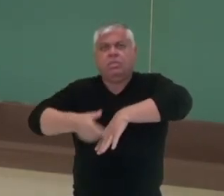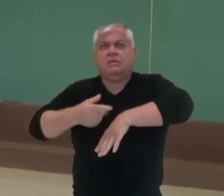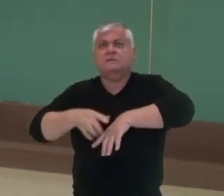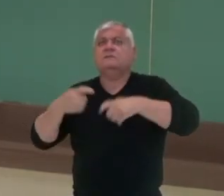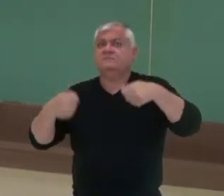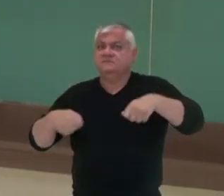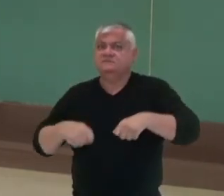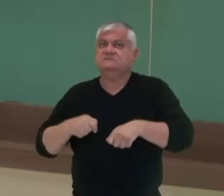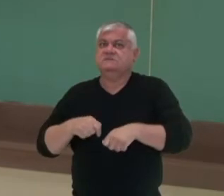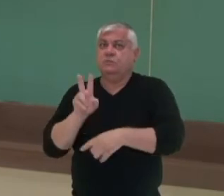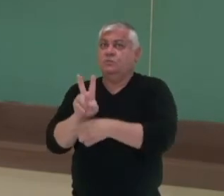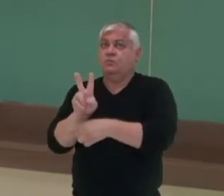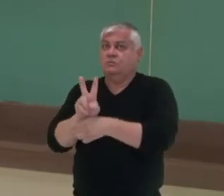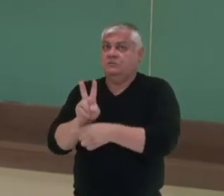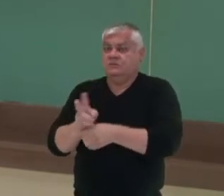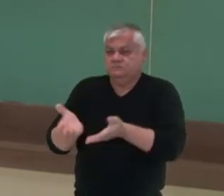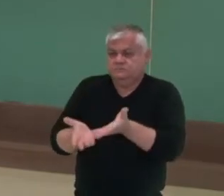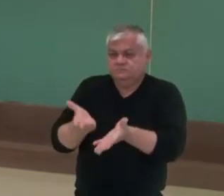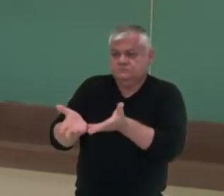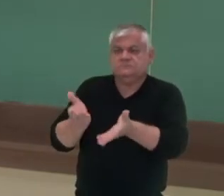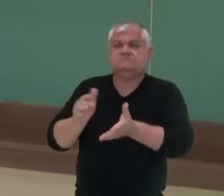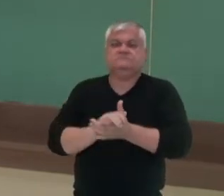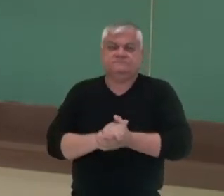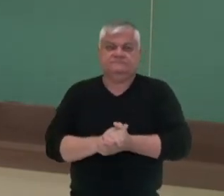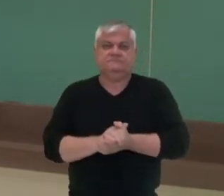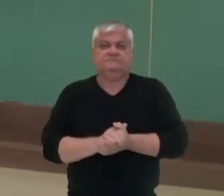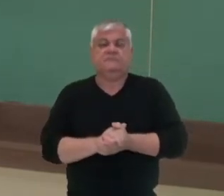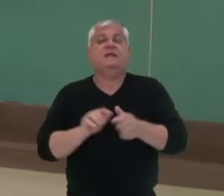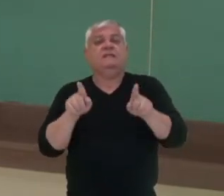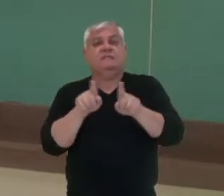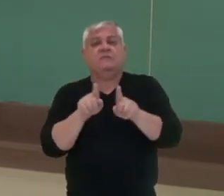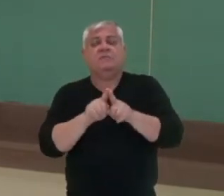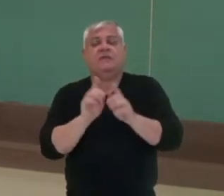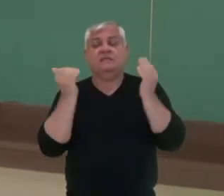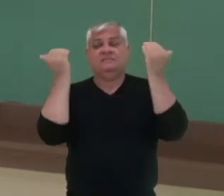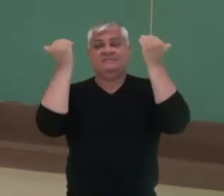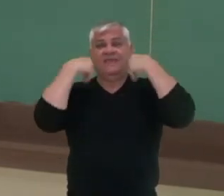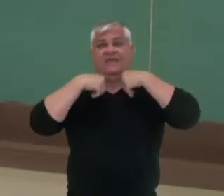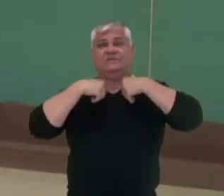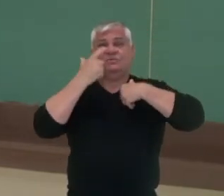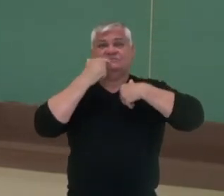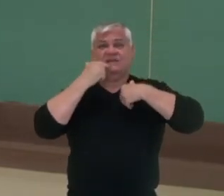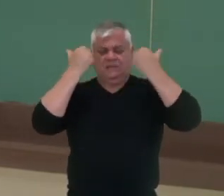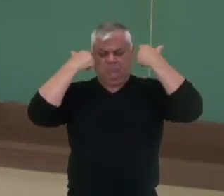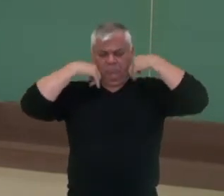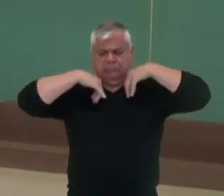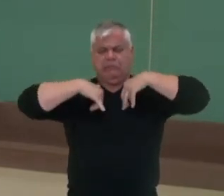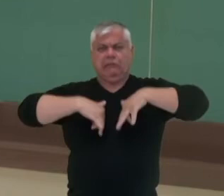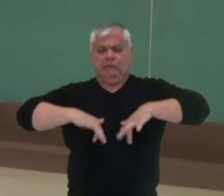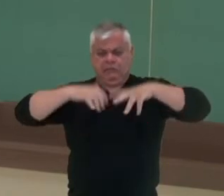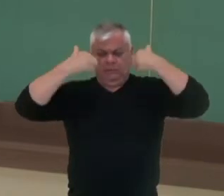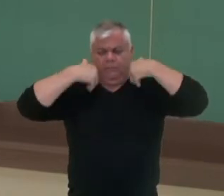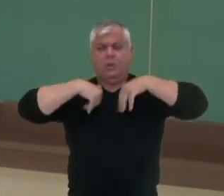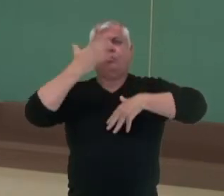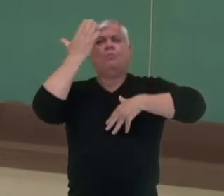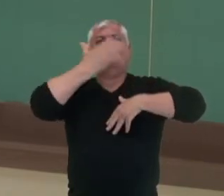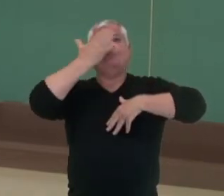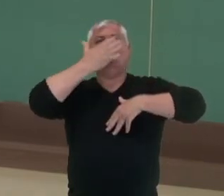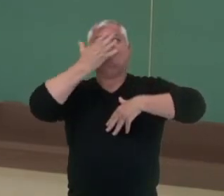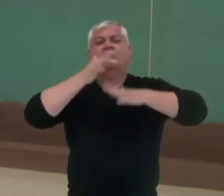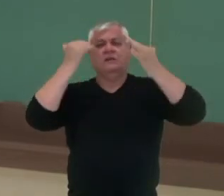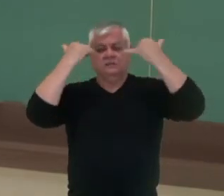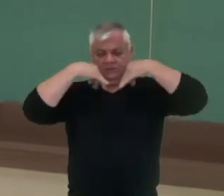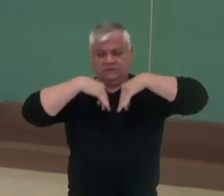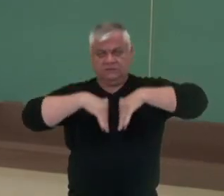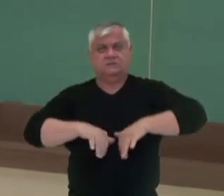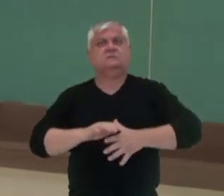mais lentamente. Elas também podem ter sangramentos internos, é bem comum ter hemorragias internas. A gente, por exemplo, que não